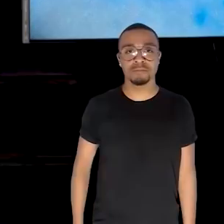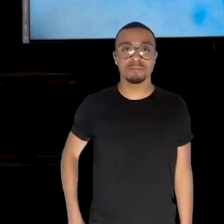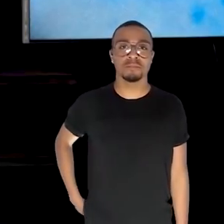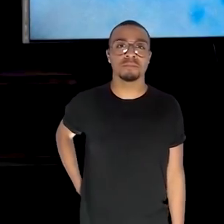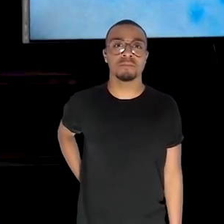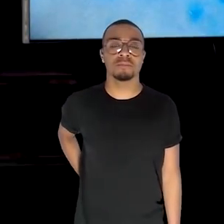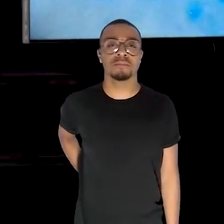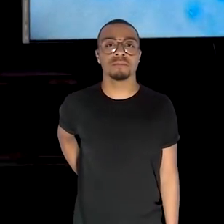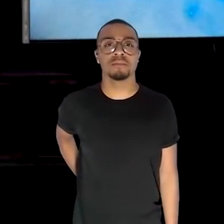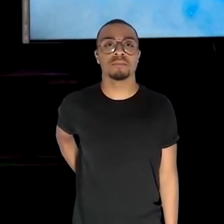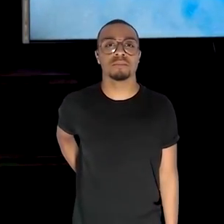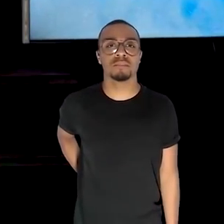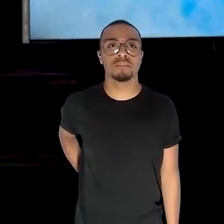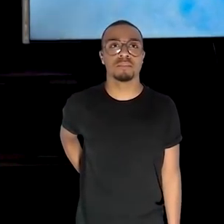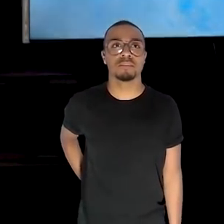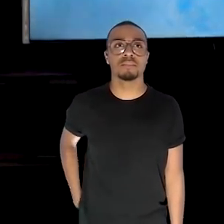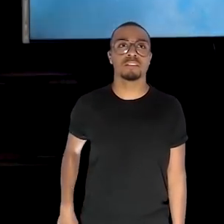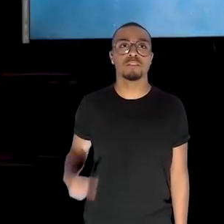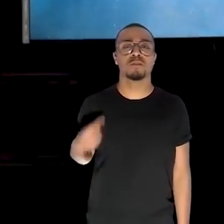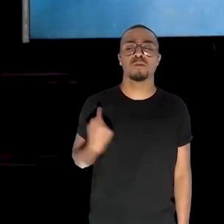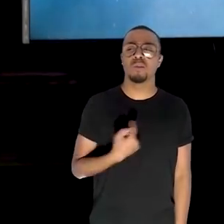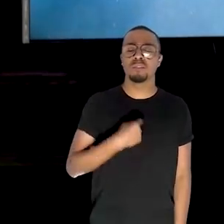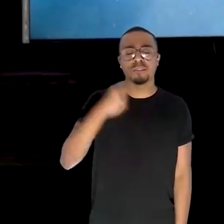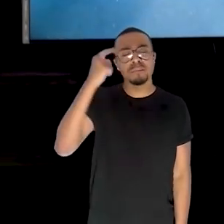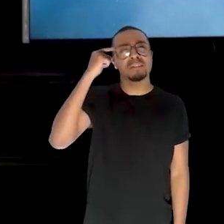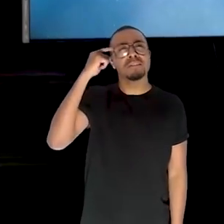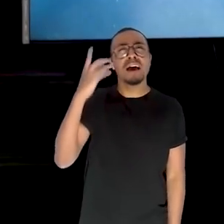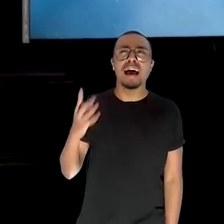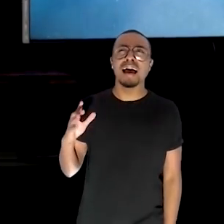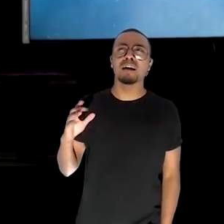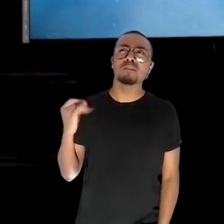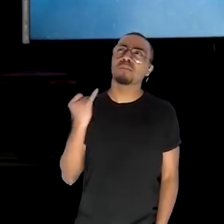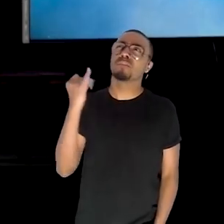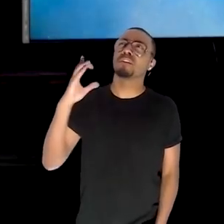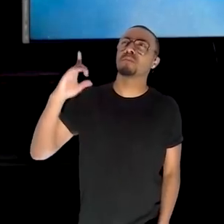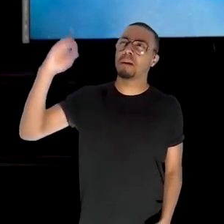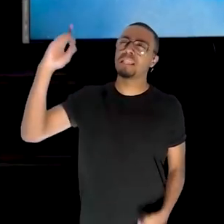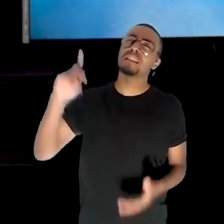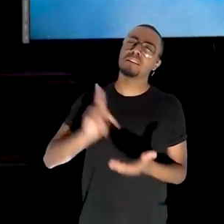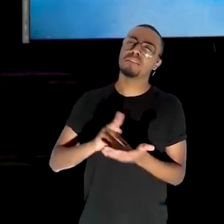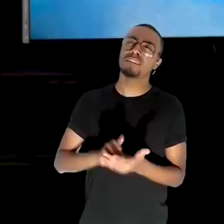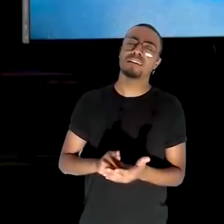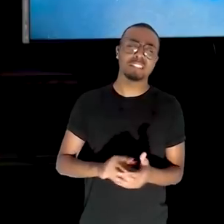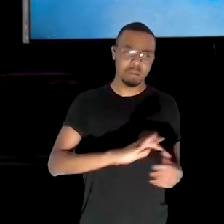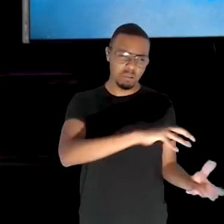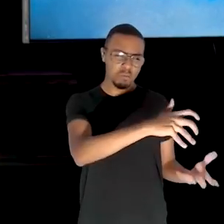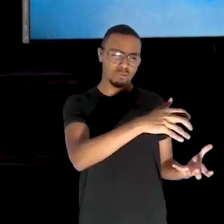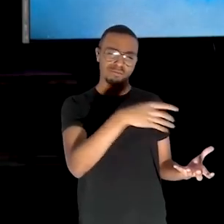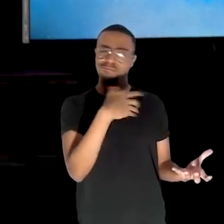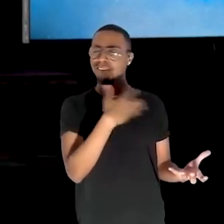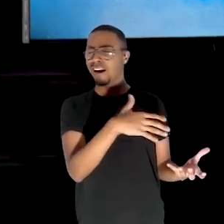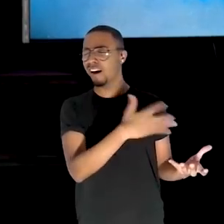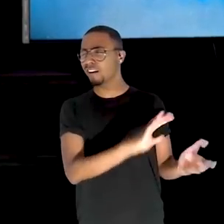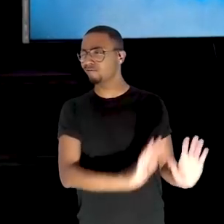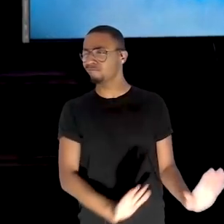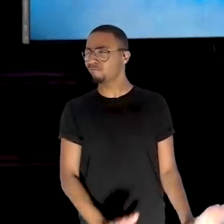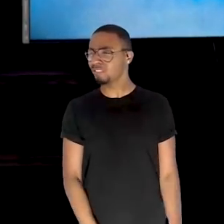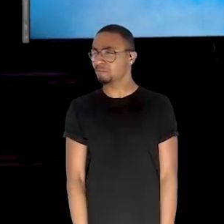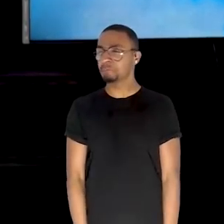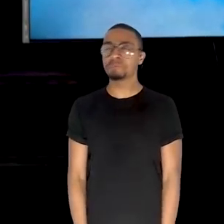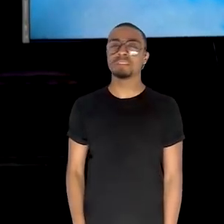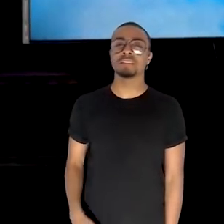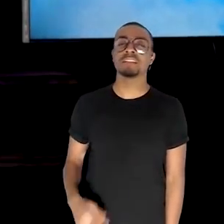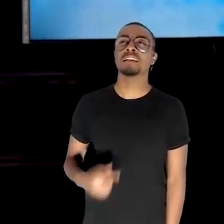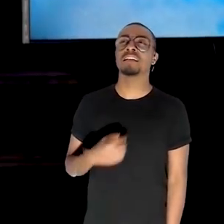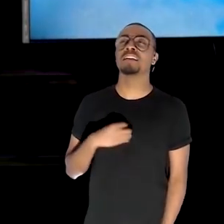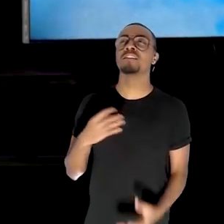não de acordo com a validação externa, aplausos, aprovações, comparações, todos nós vamos entender o significado de o meu